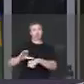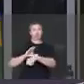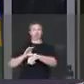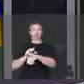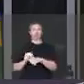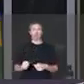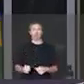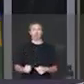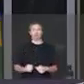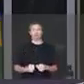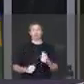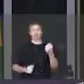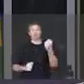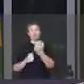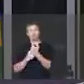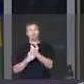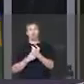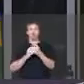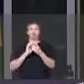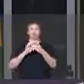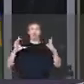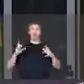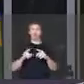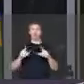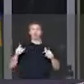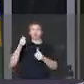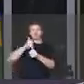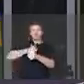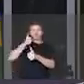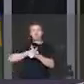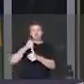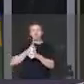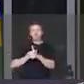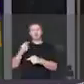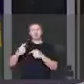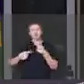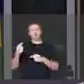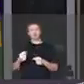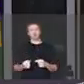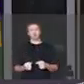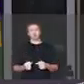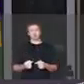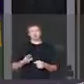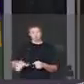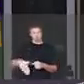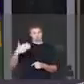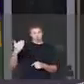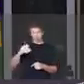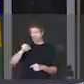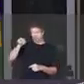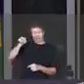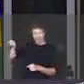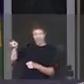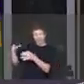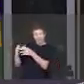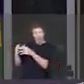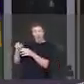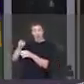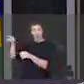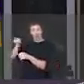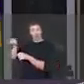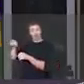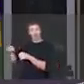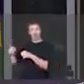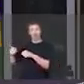que apoiam a democracia, estão sendo perseguidas politicamente. Quando é o lado de lá da tribuna e do plenário